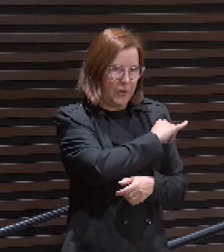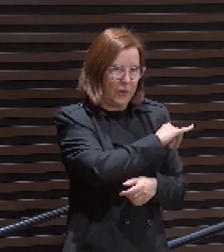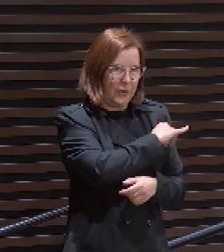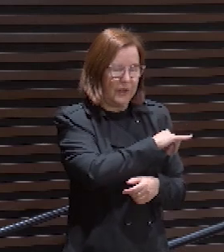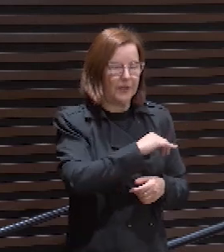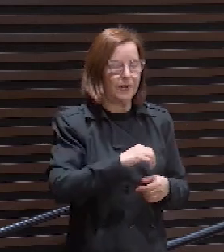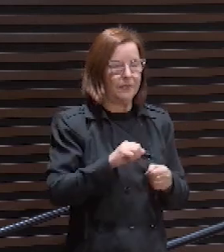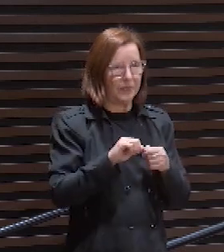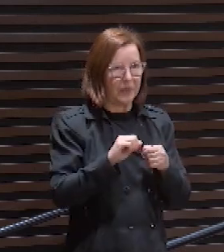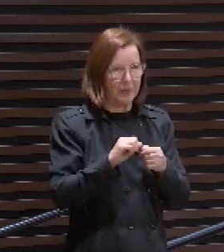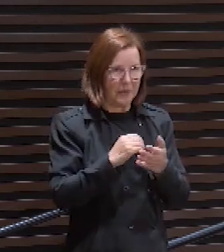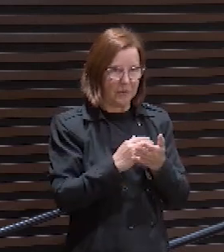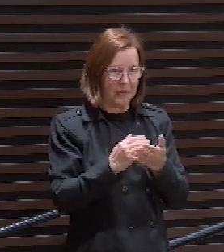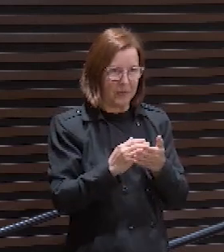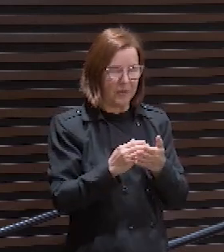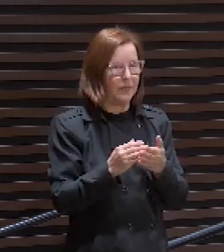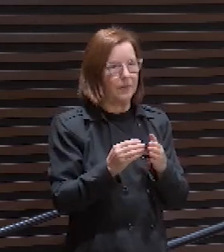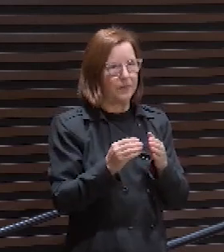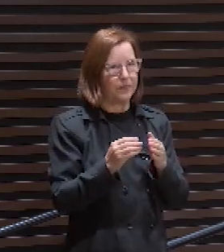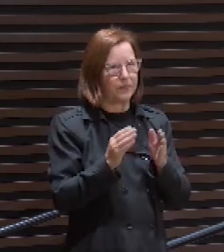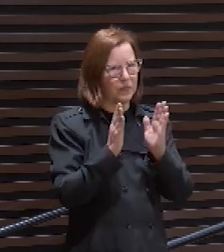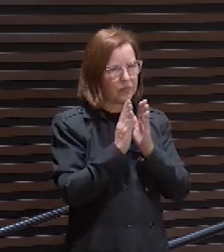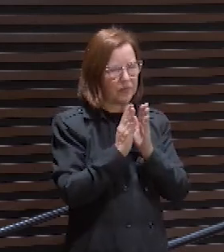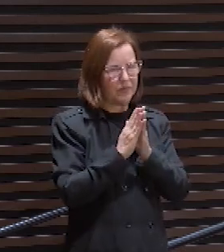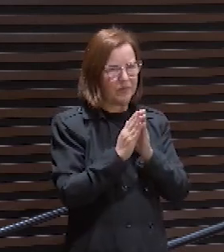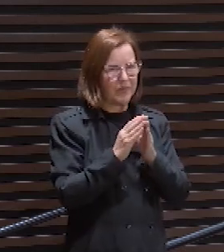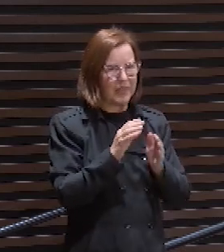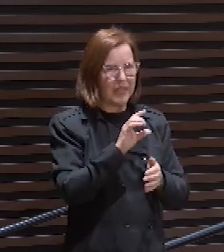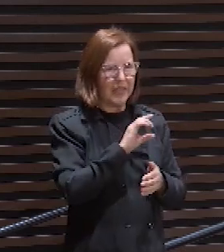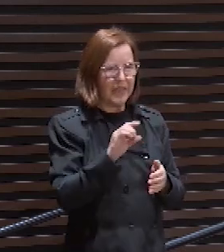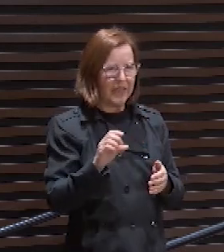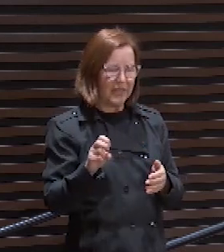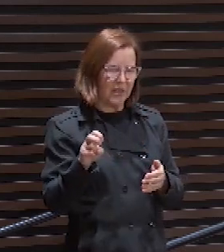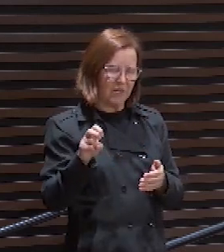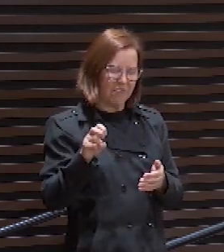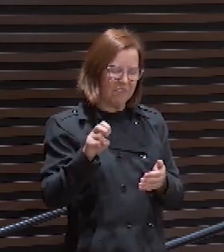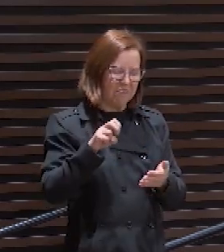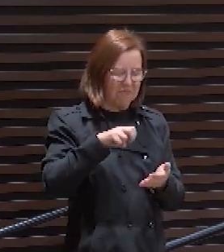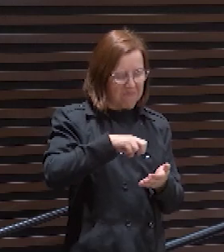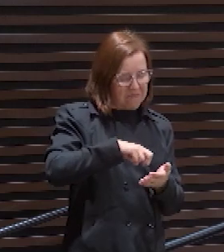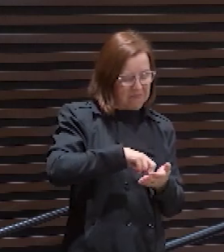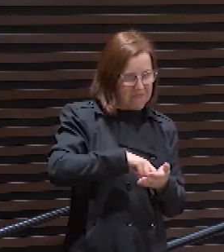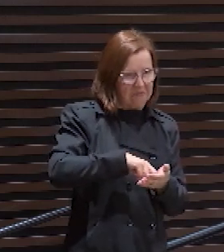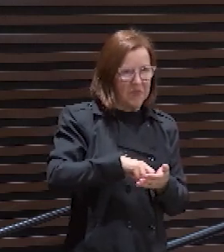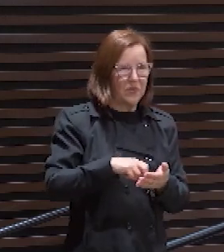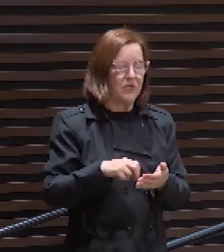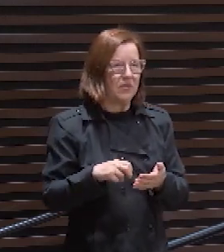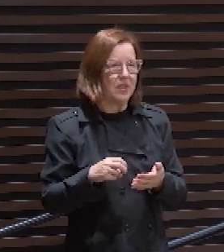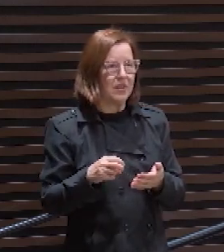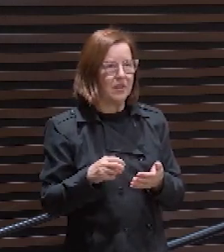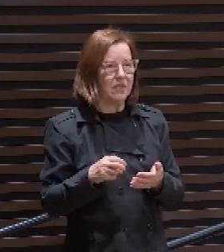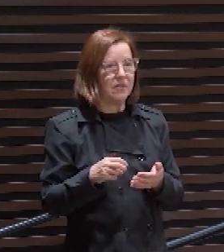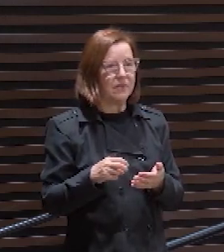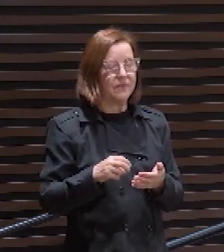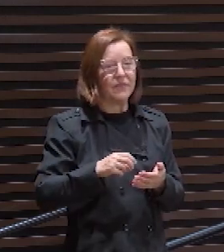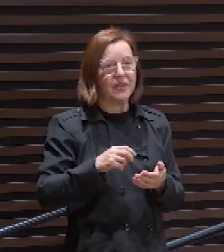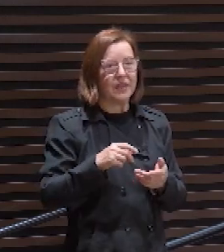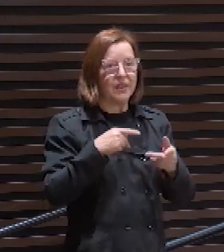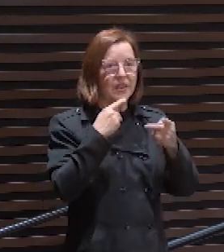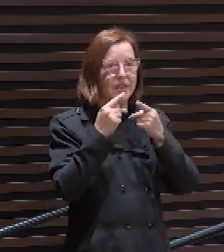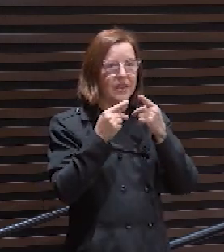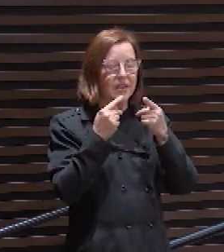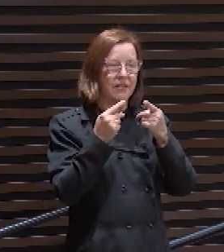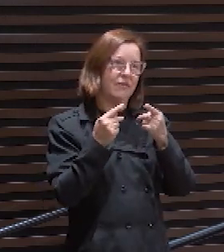onde estava na oração, ficava de joelho, sentado, como ficava mais cômodo para cada um, mas cada um orava em voz alta para que todos escutassem